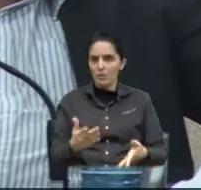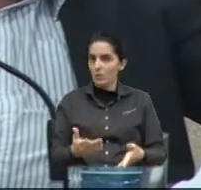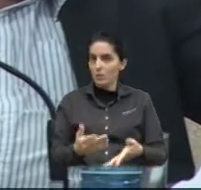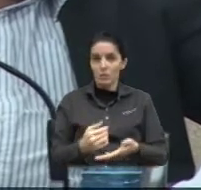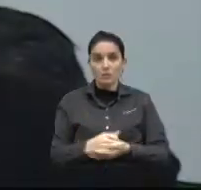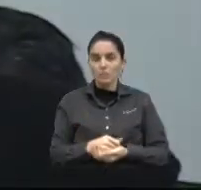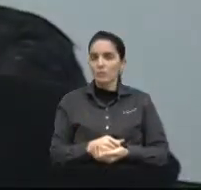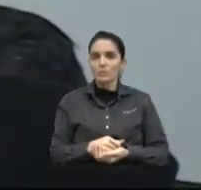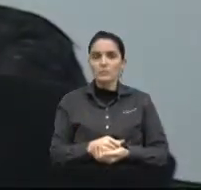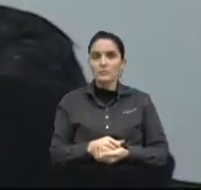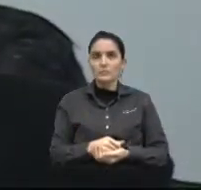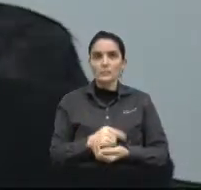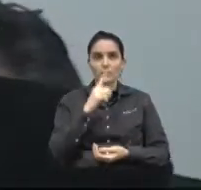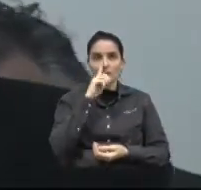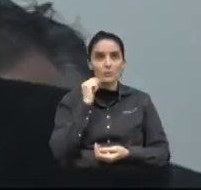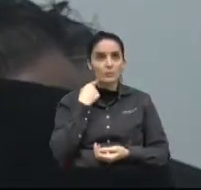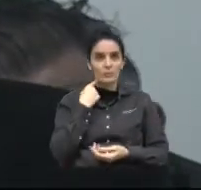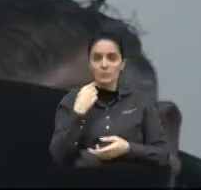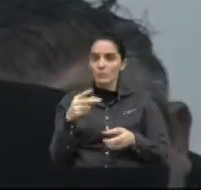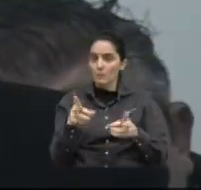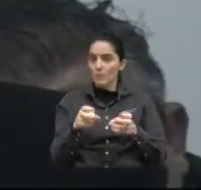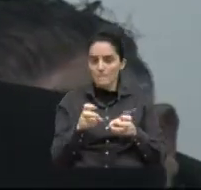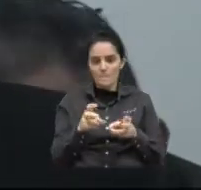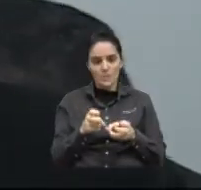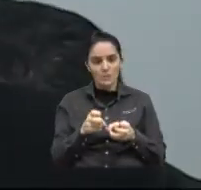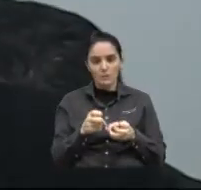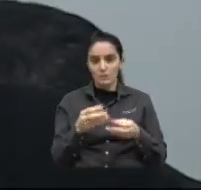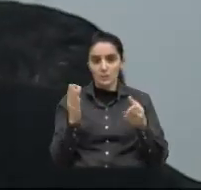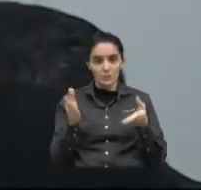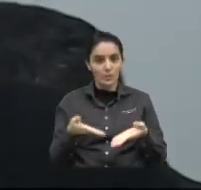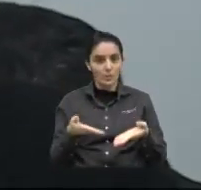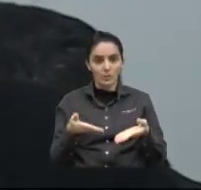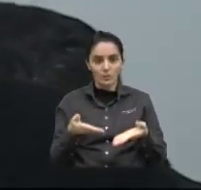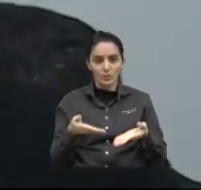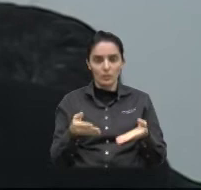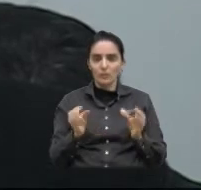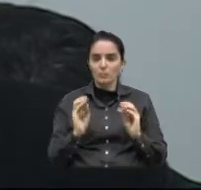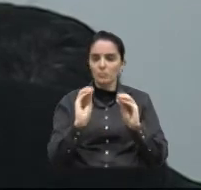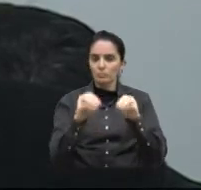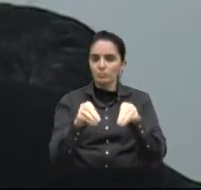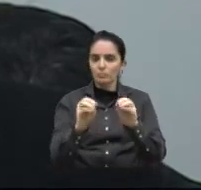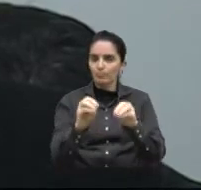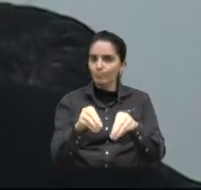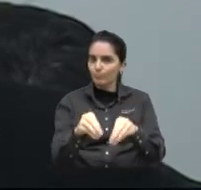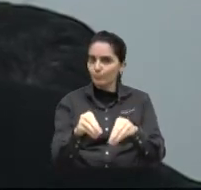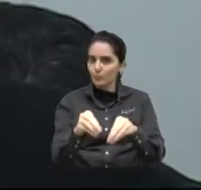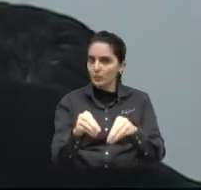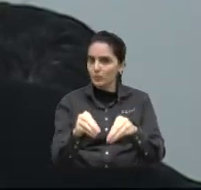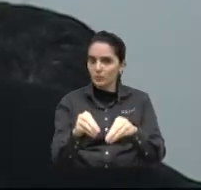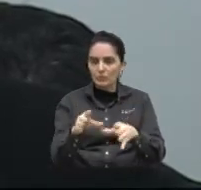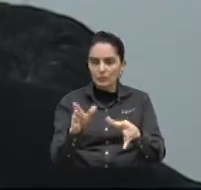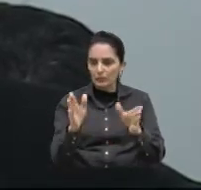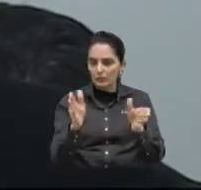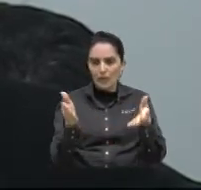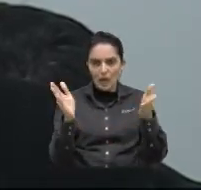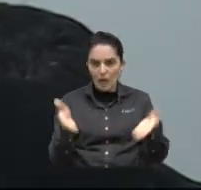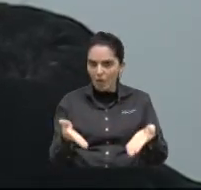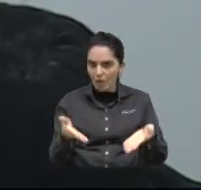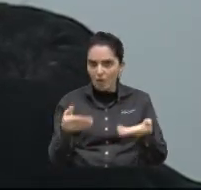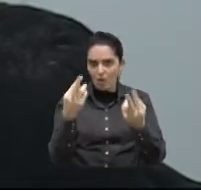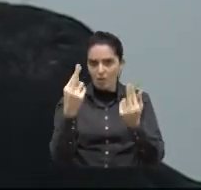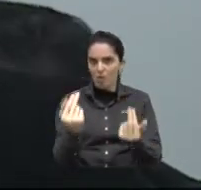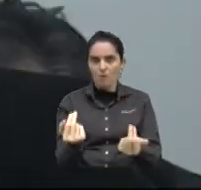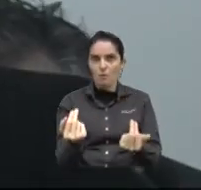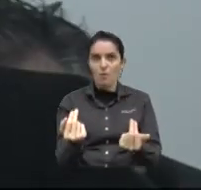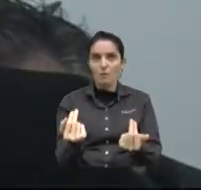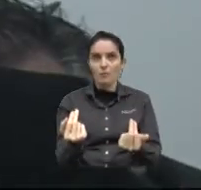condições neste momento de implantarmos é nesse mall o dia que está sendo